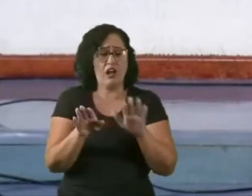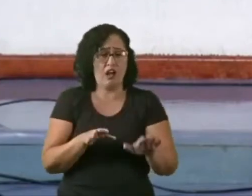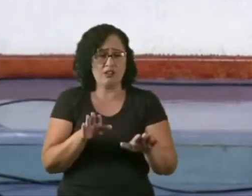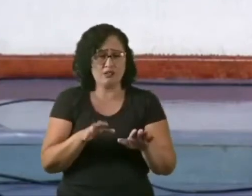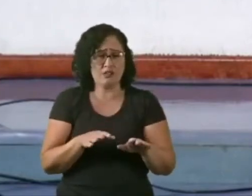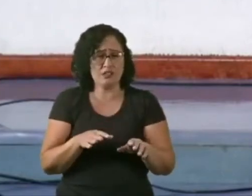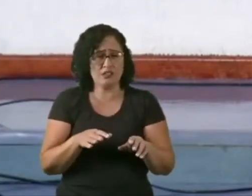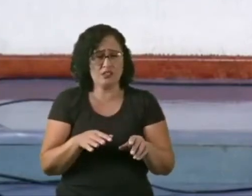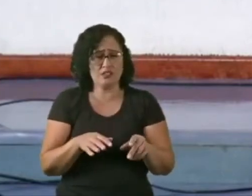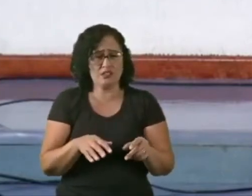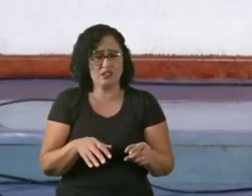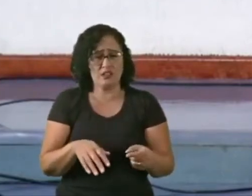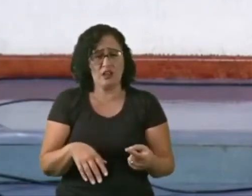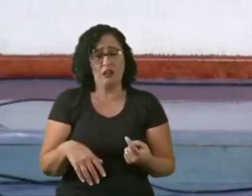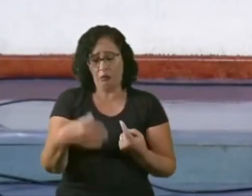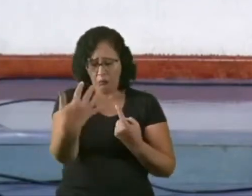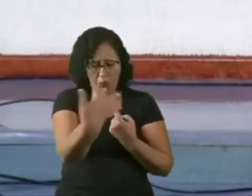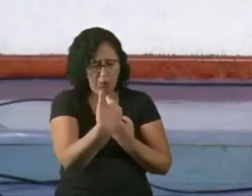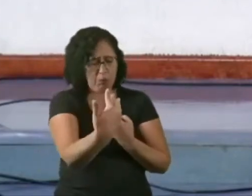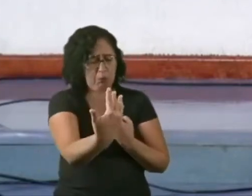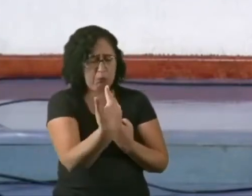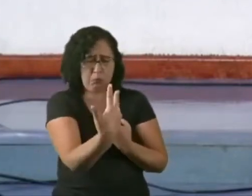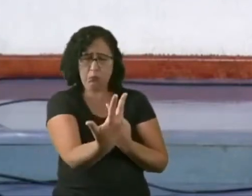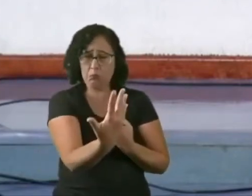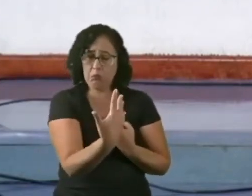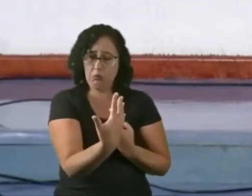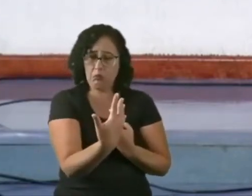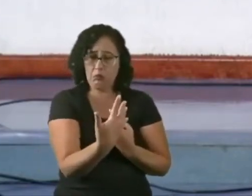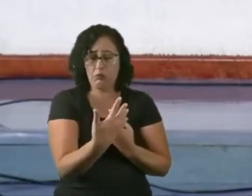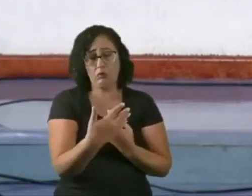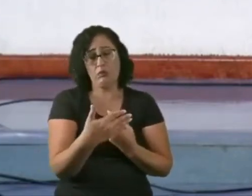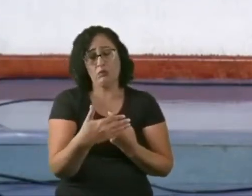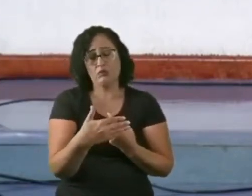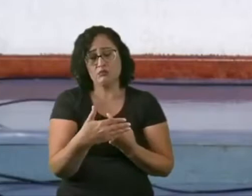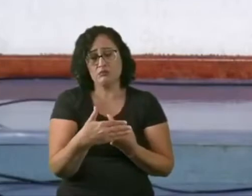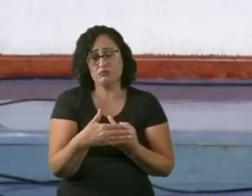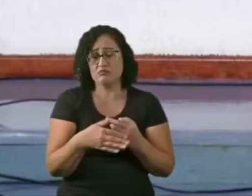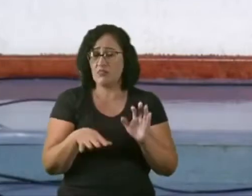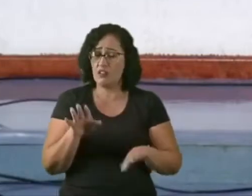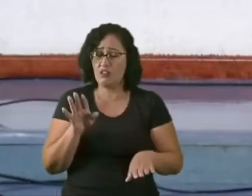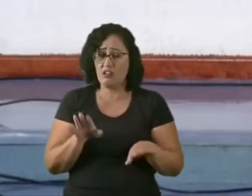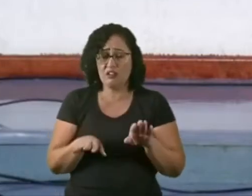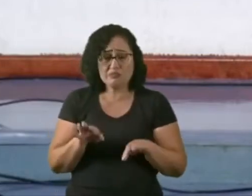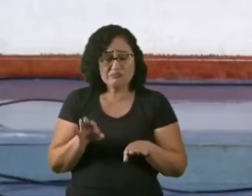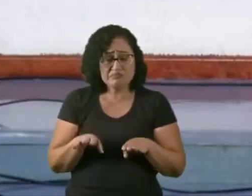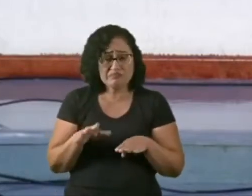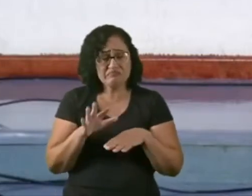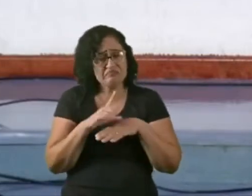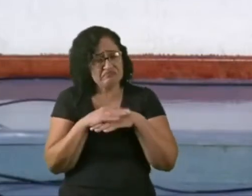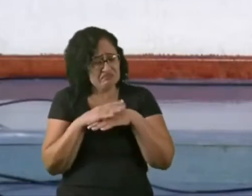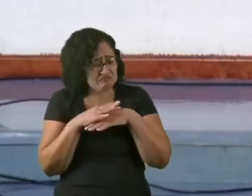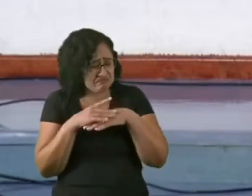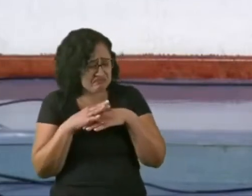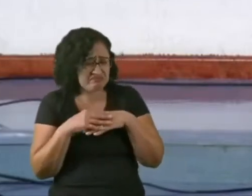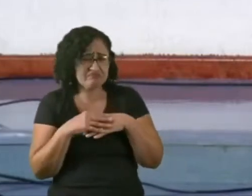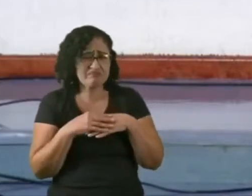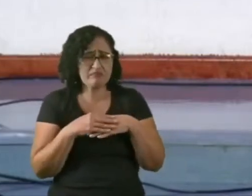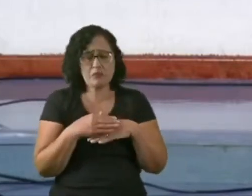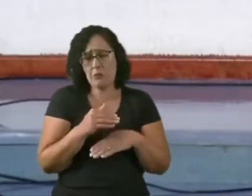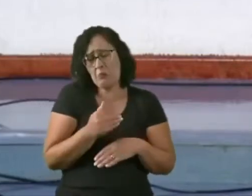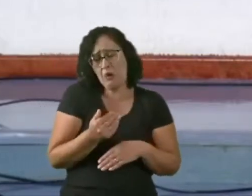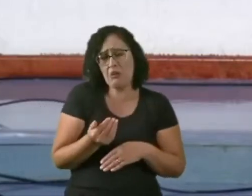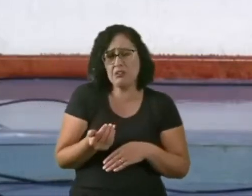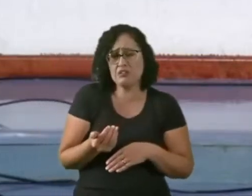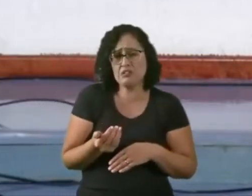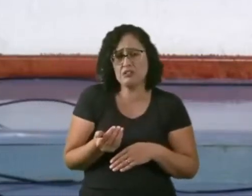estamos no contexto de enfermidade aí, são dias ruins, é verdade, quantos amigos, quantas pessoas